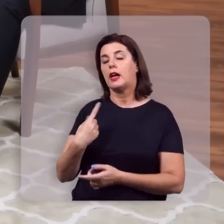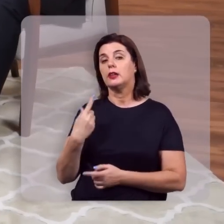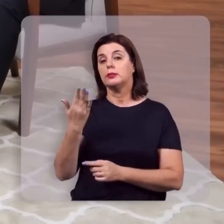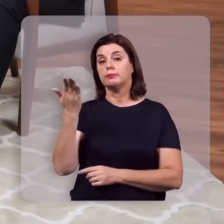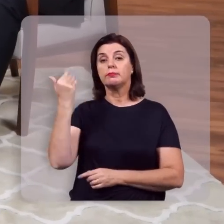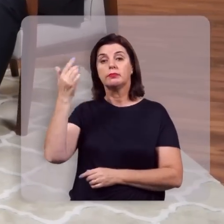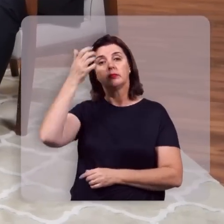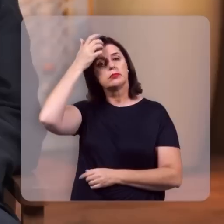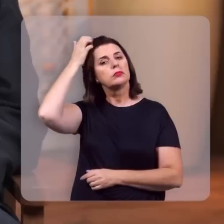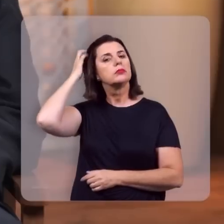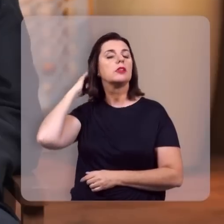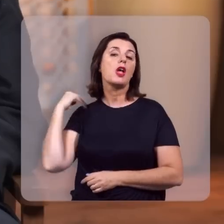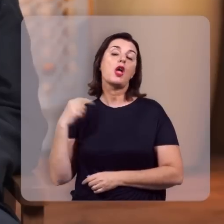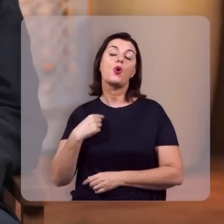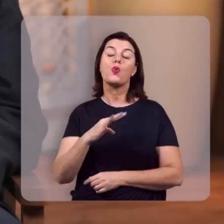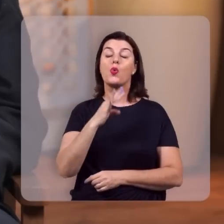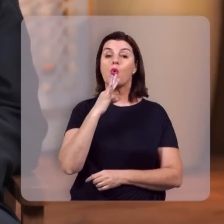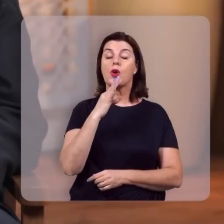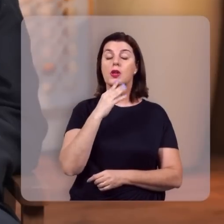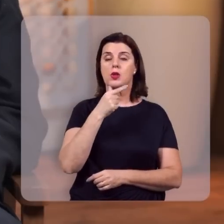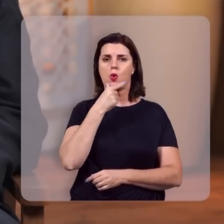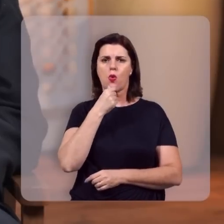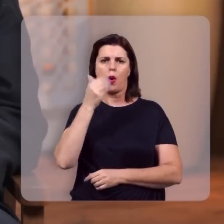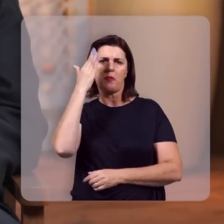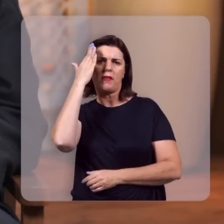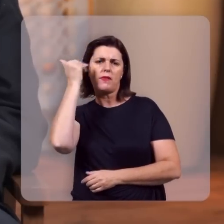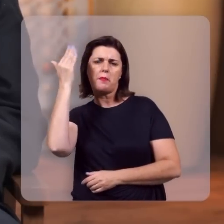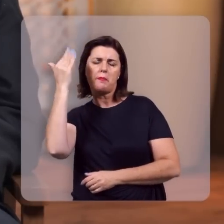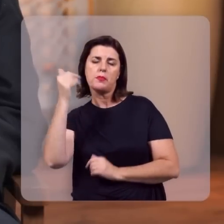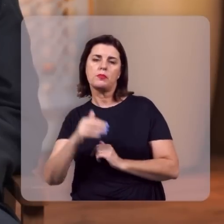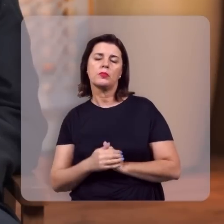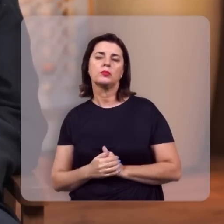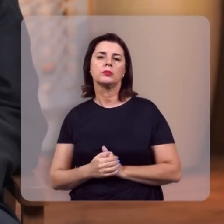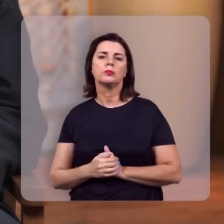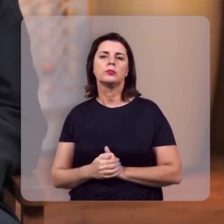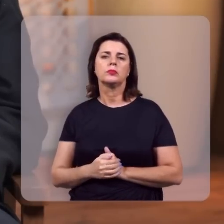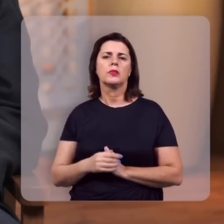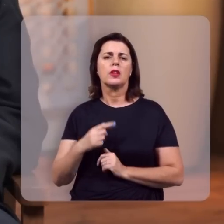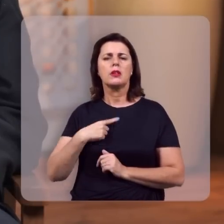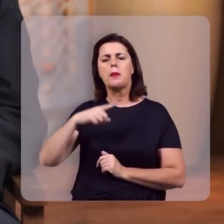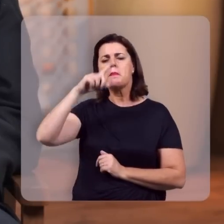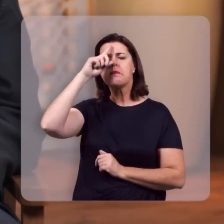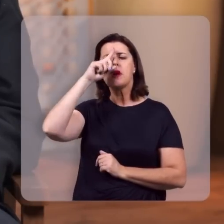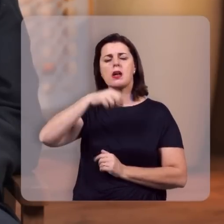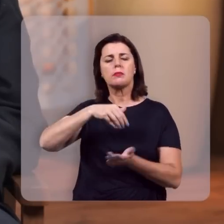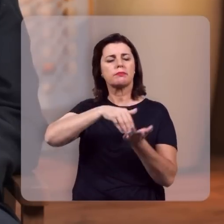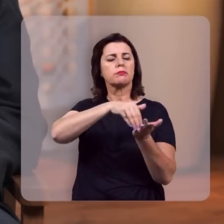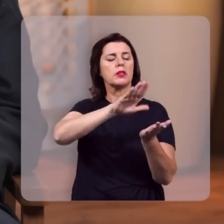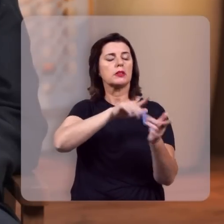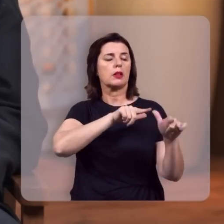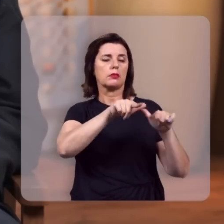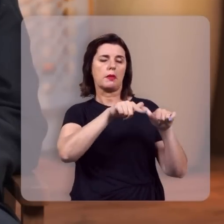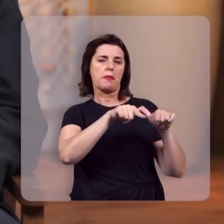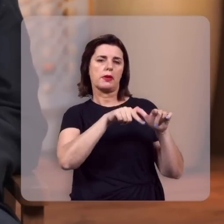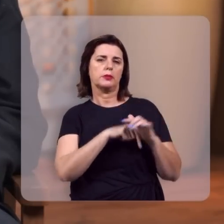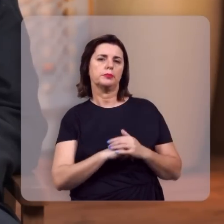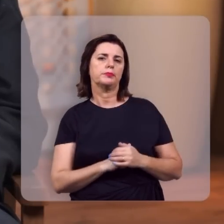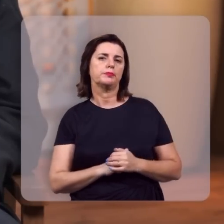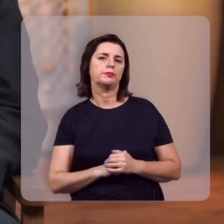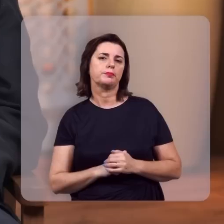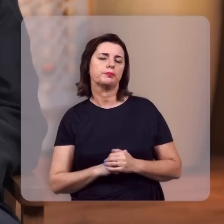Uma vez eu conheci um teólogo respeitado que tinha sido mandado embora do seu